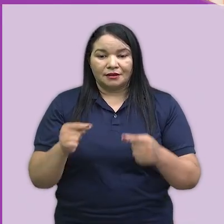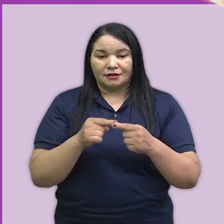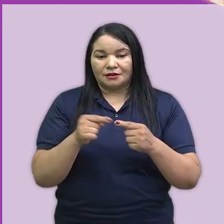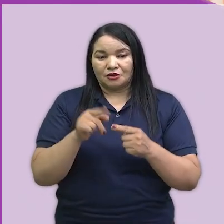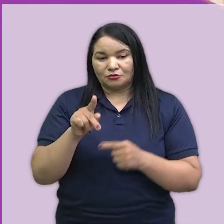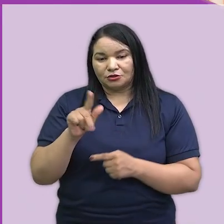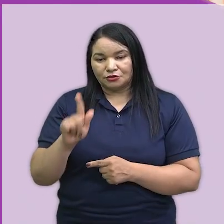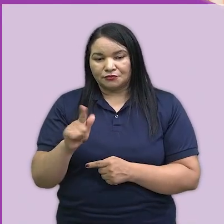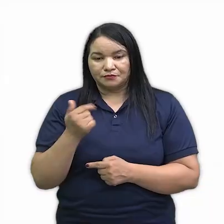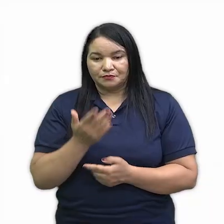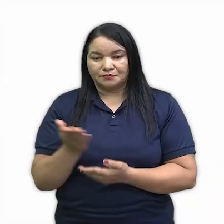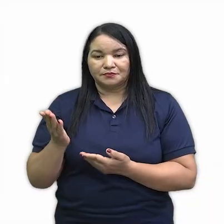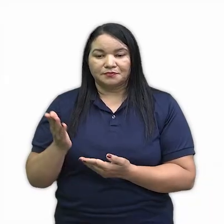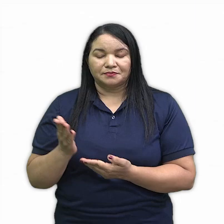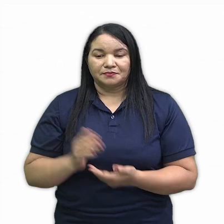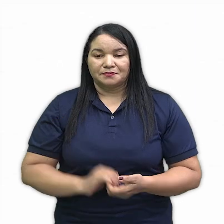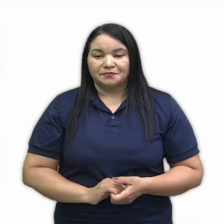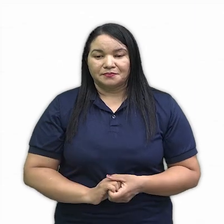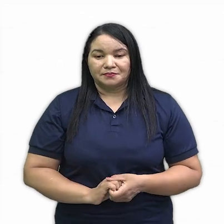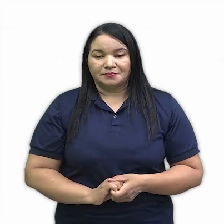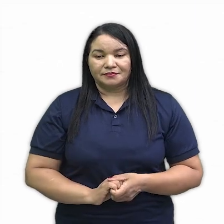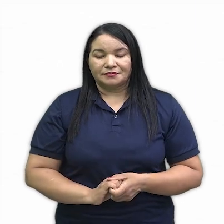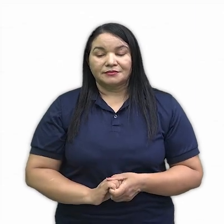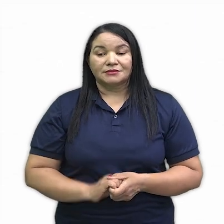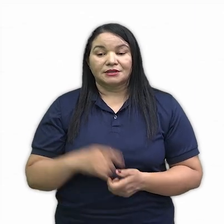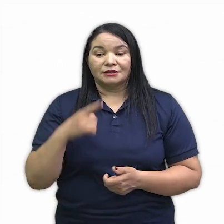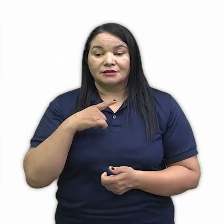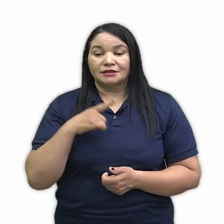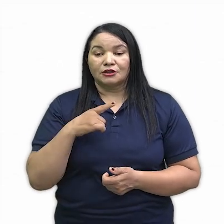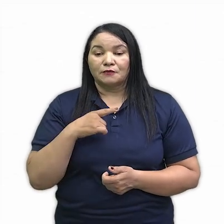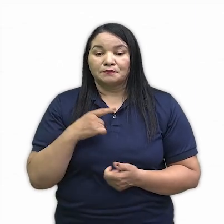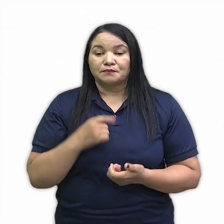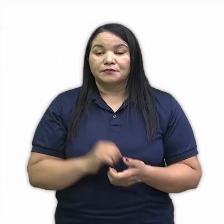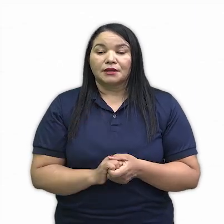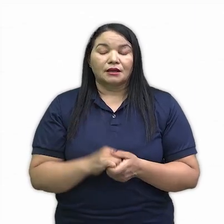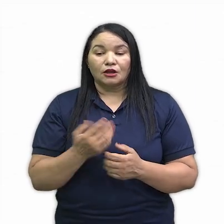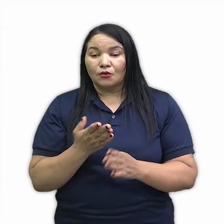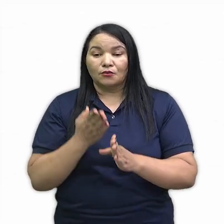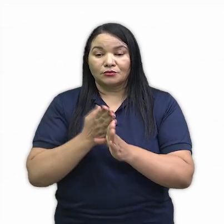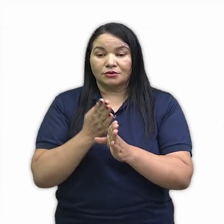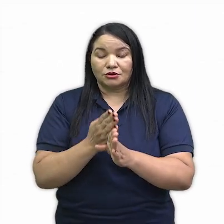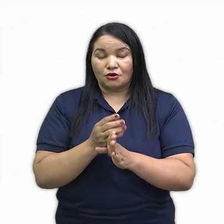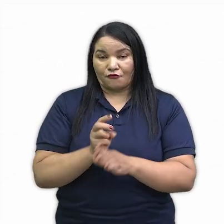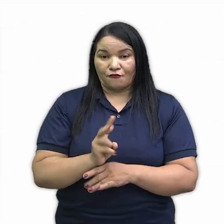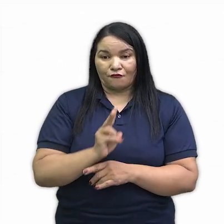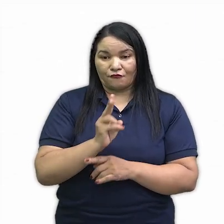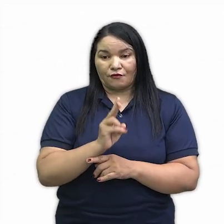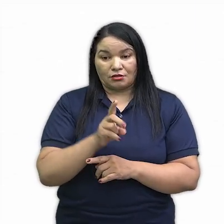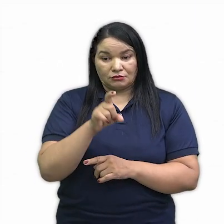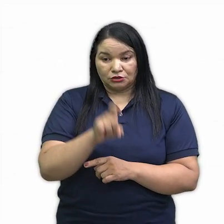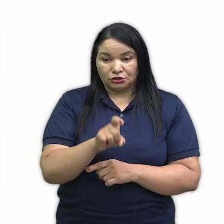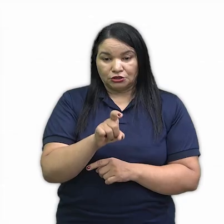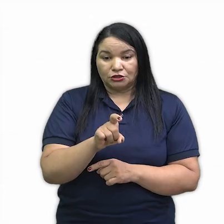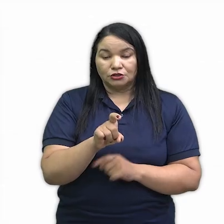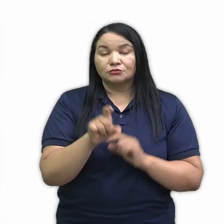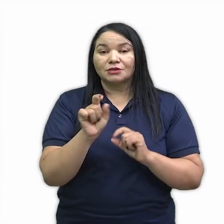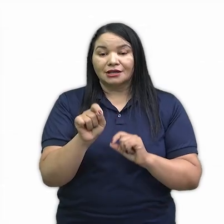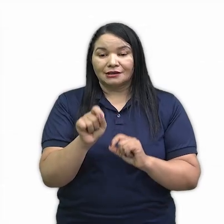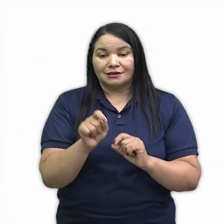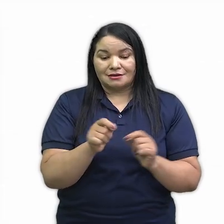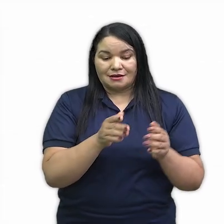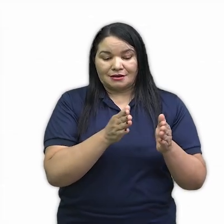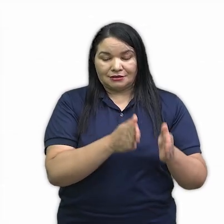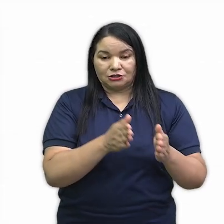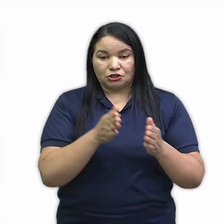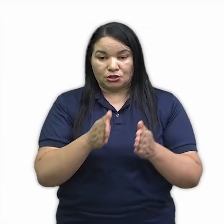a PG. Acompanha aí comigo. Então, nós temos aí, ó, que determinar o valor de x para que essa sequência aí,